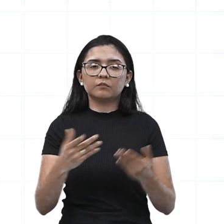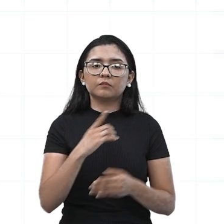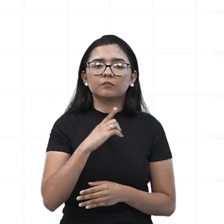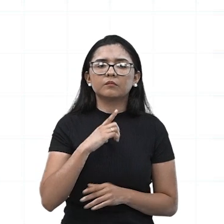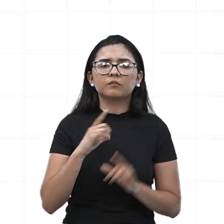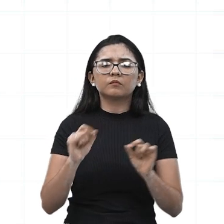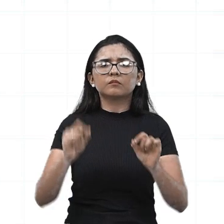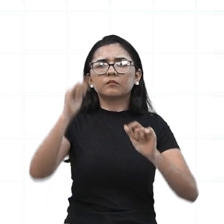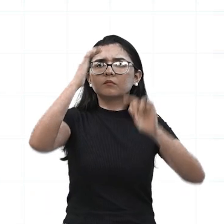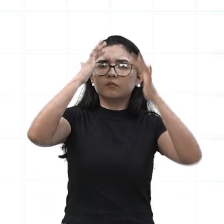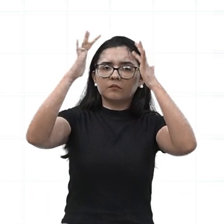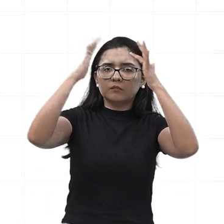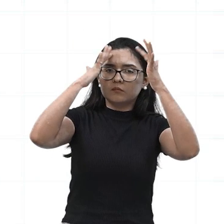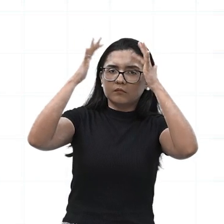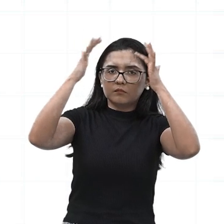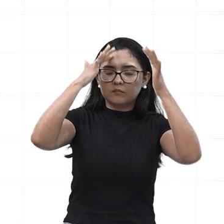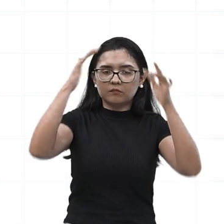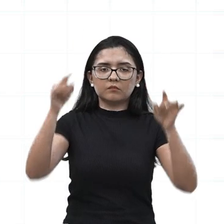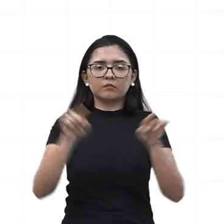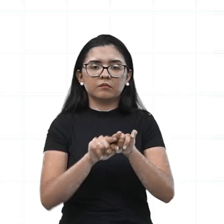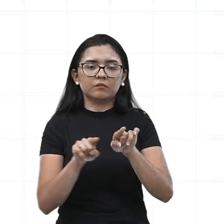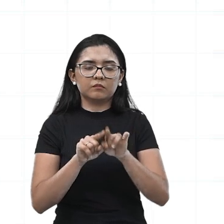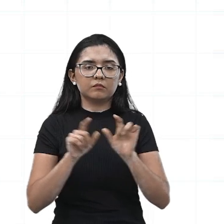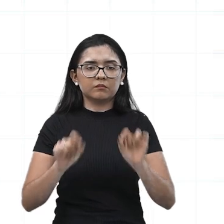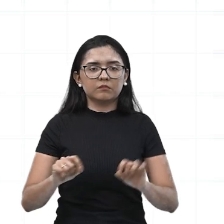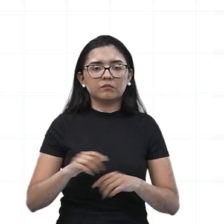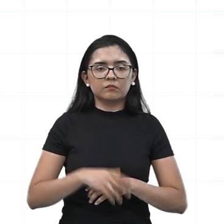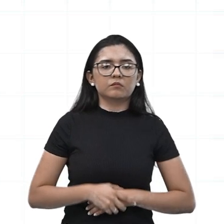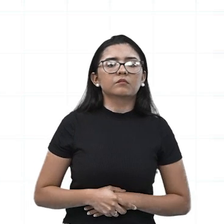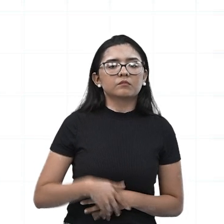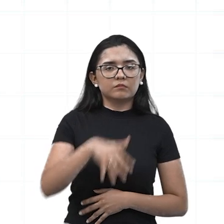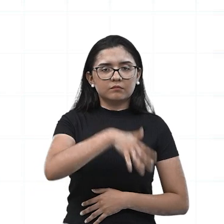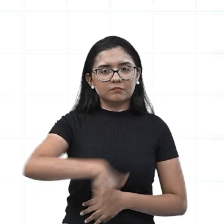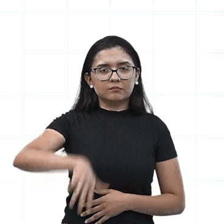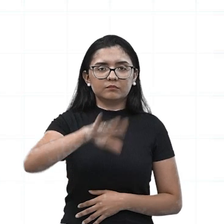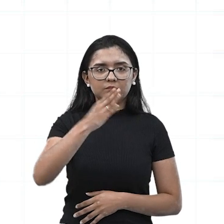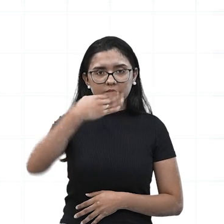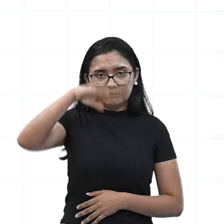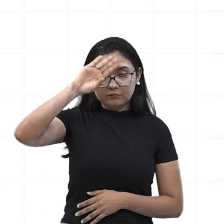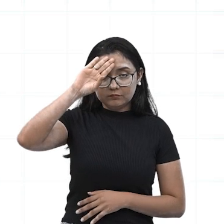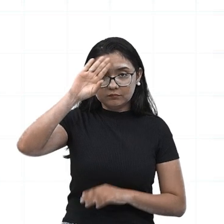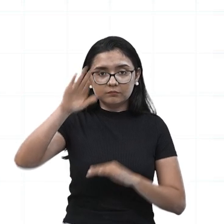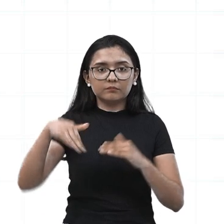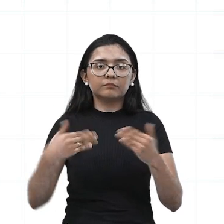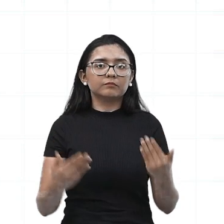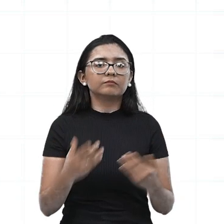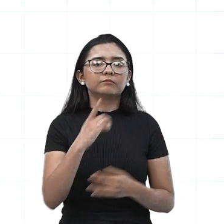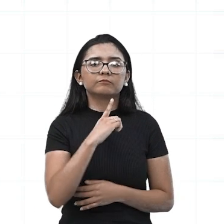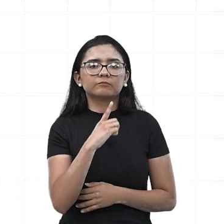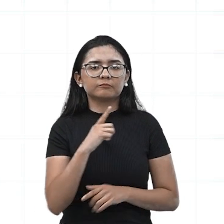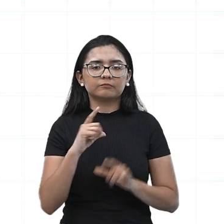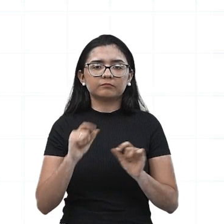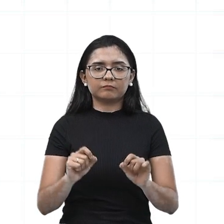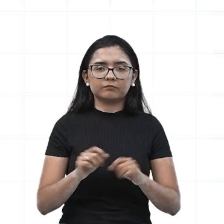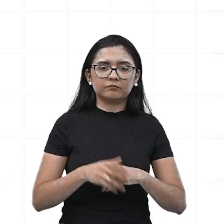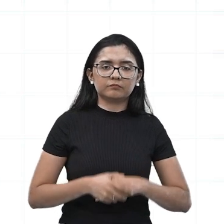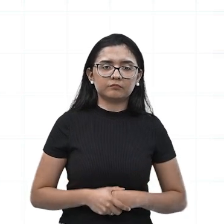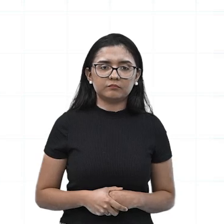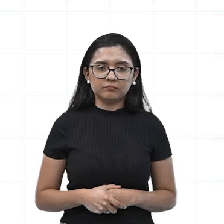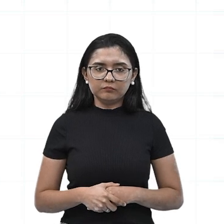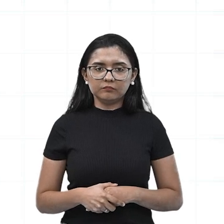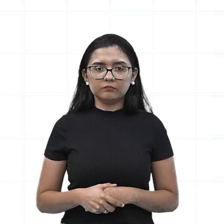para imaginar e conceber o universo dramático. Assim, é possível obter um efeito